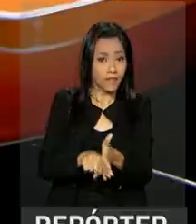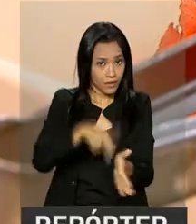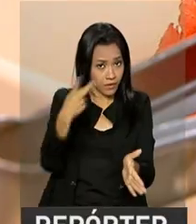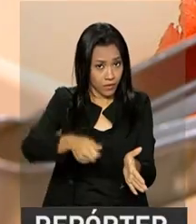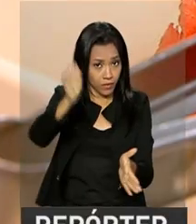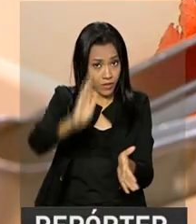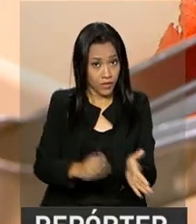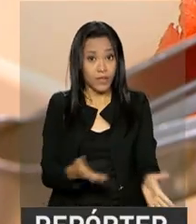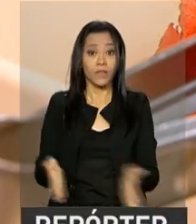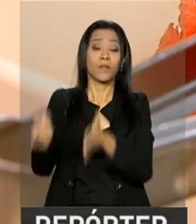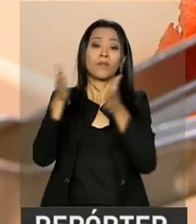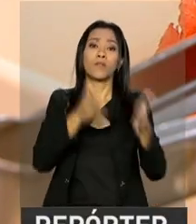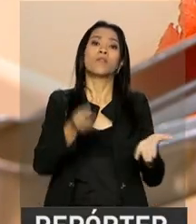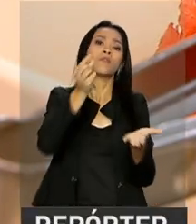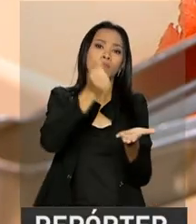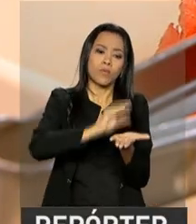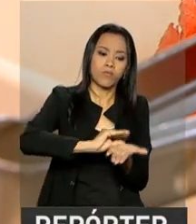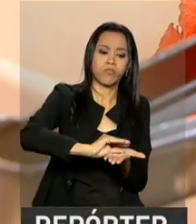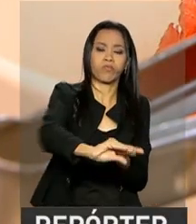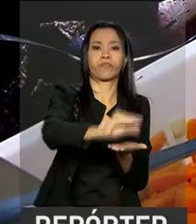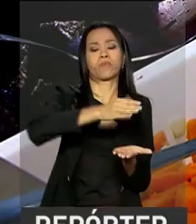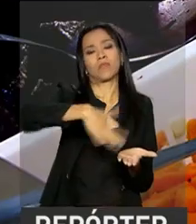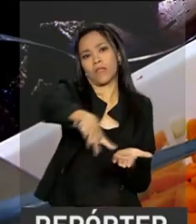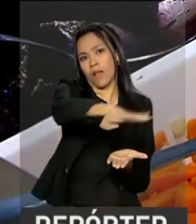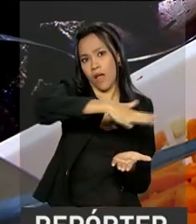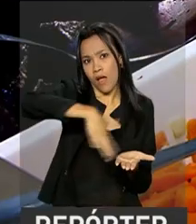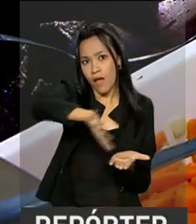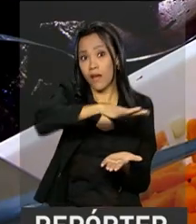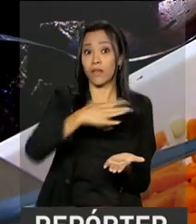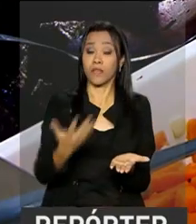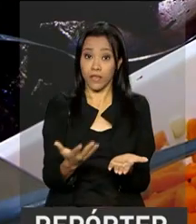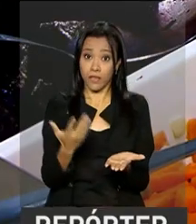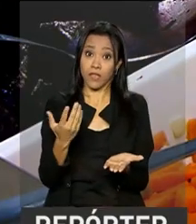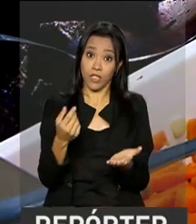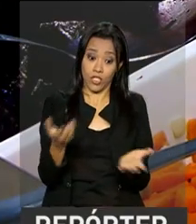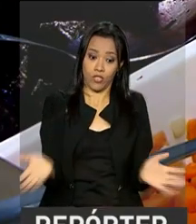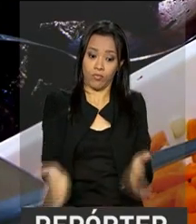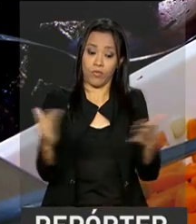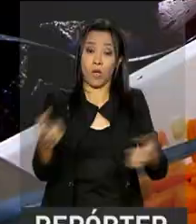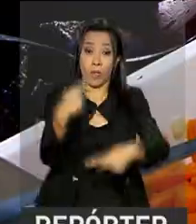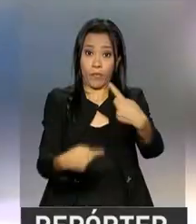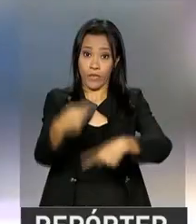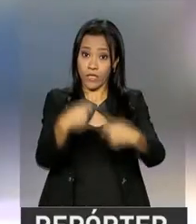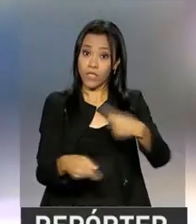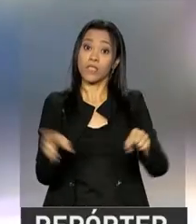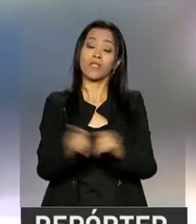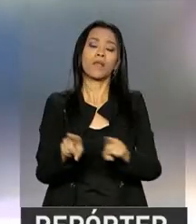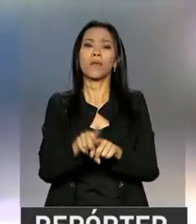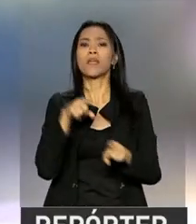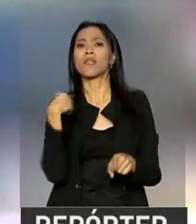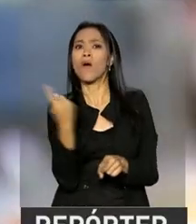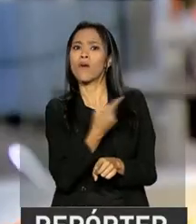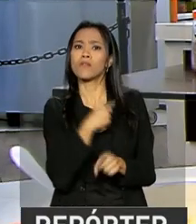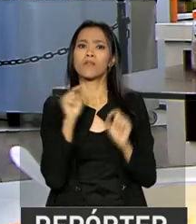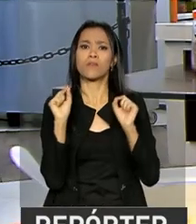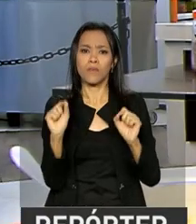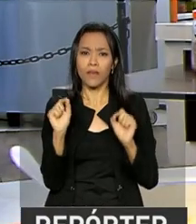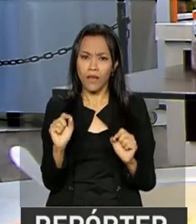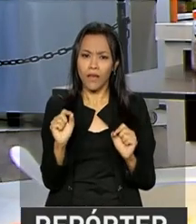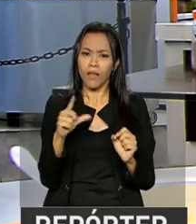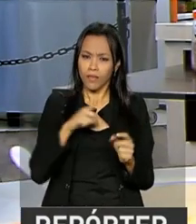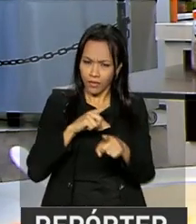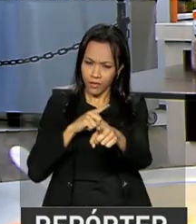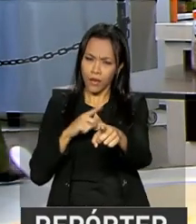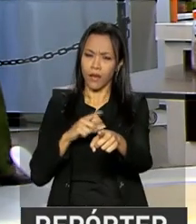brasileira do investimento e da da ação orquestrada de governo com políticas pública ea expectativa é que a gente se mantenha com essa